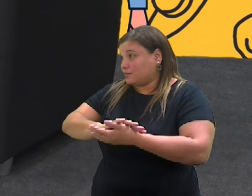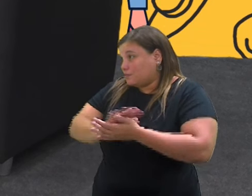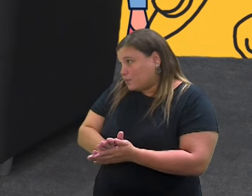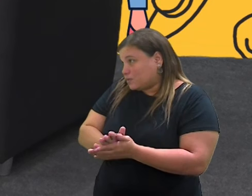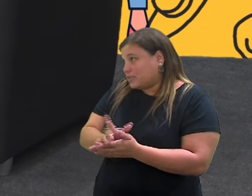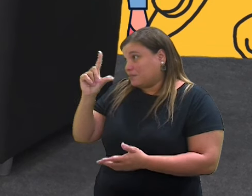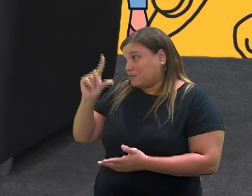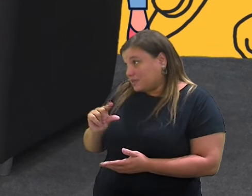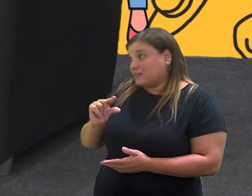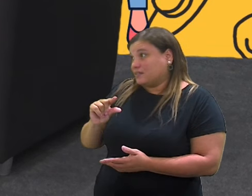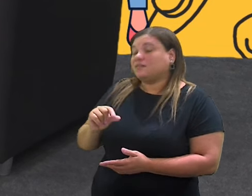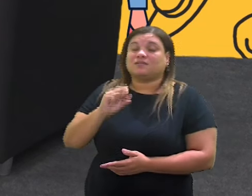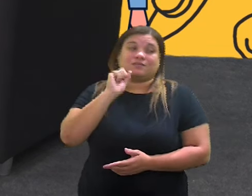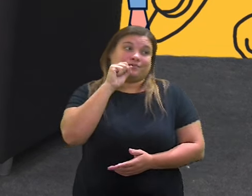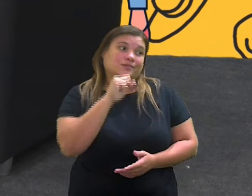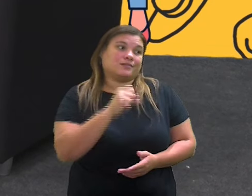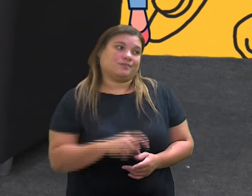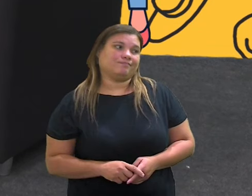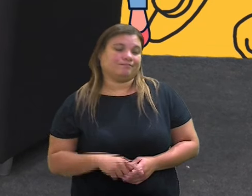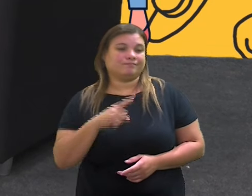acontece. Acontece.